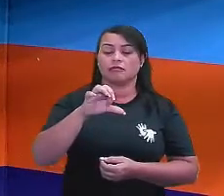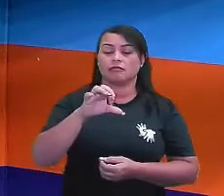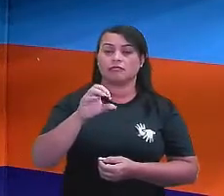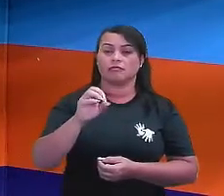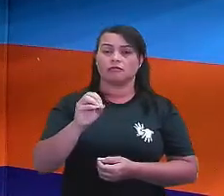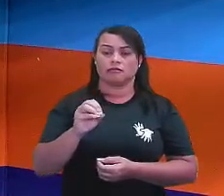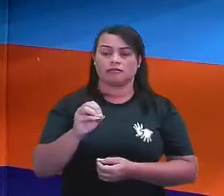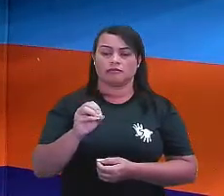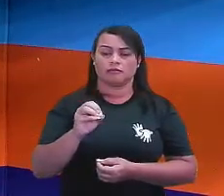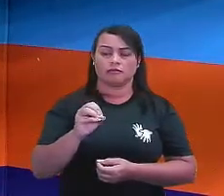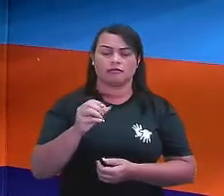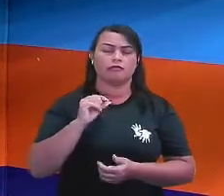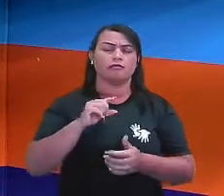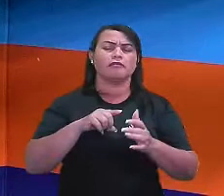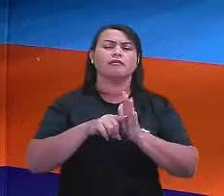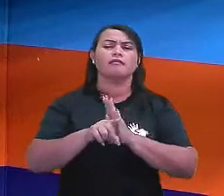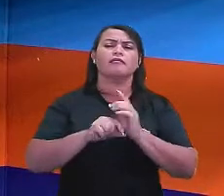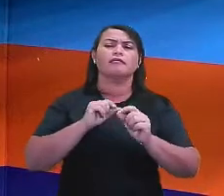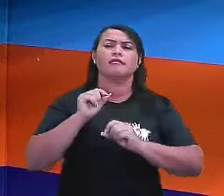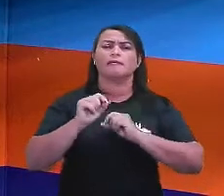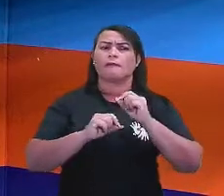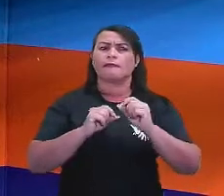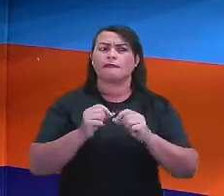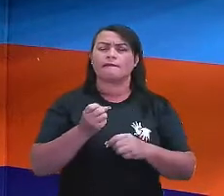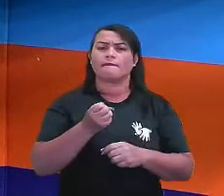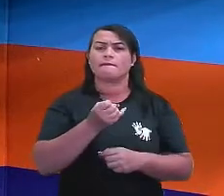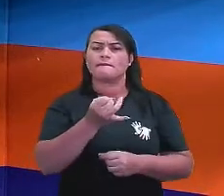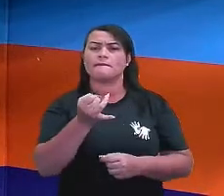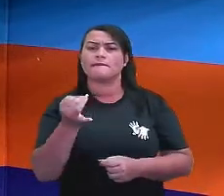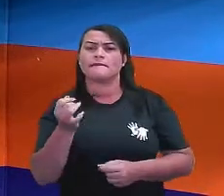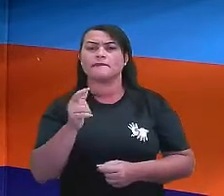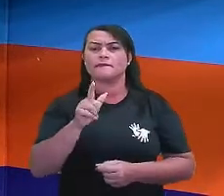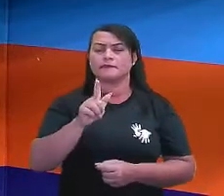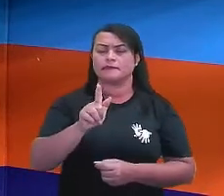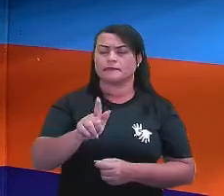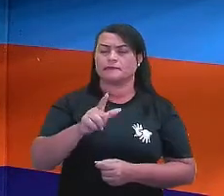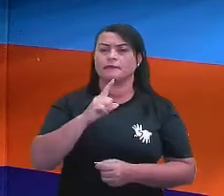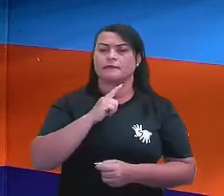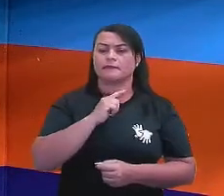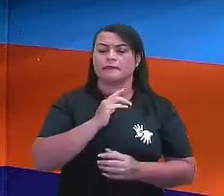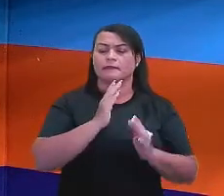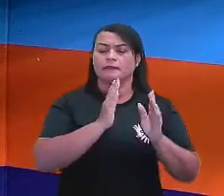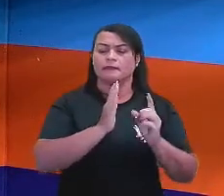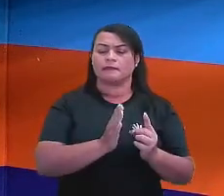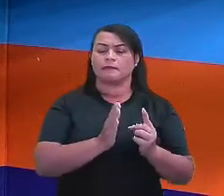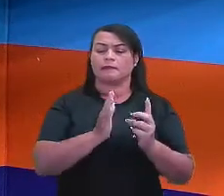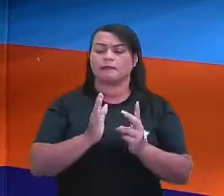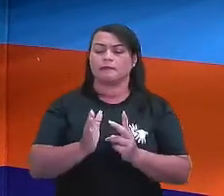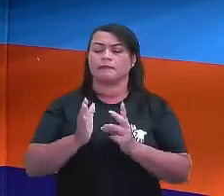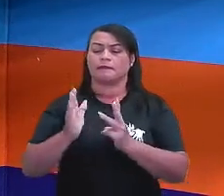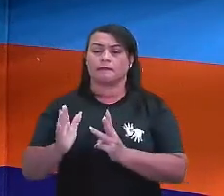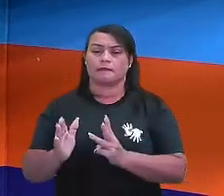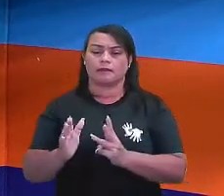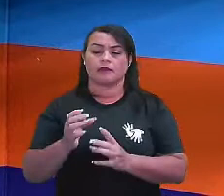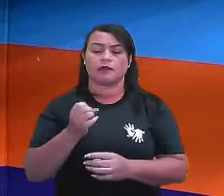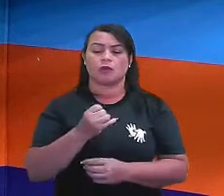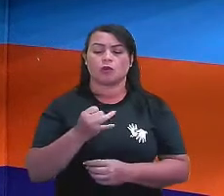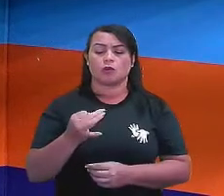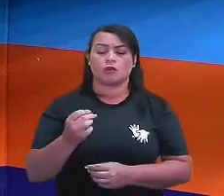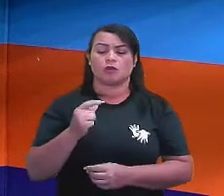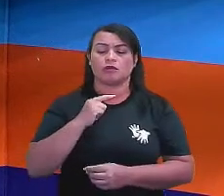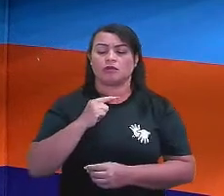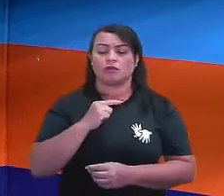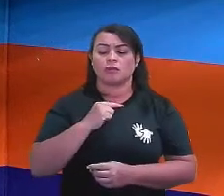290. E aí, a perguntinha era, quantos gramas terão em cada pacote? Terá em cada